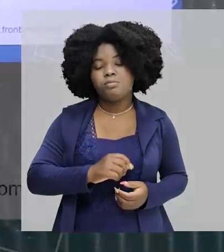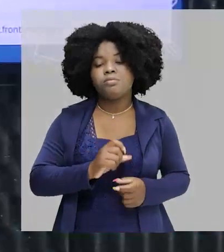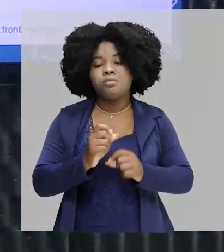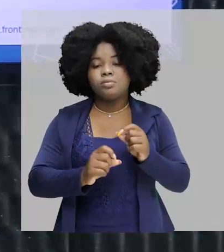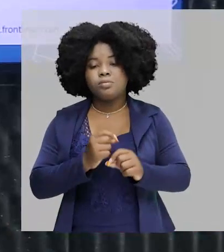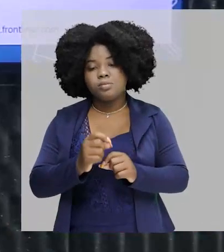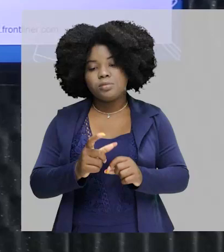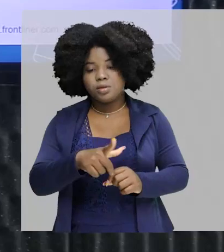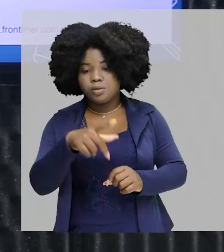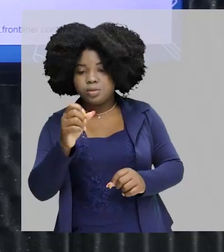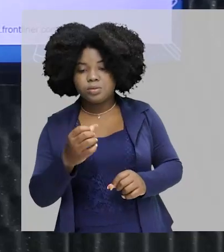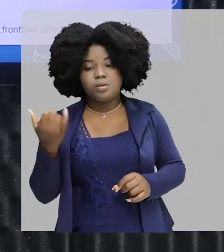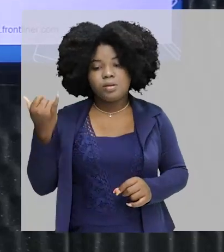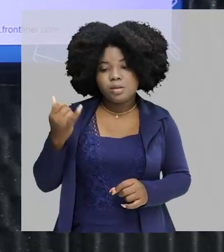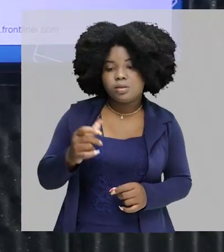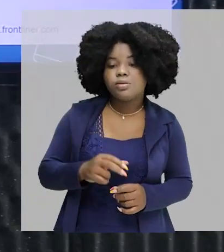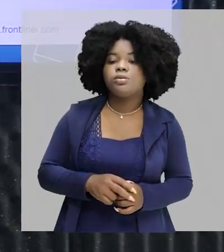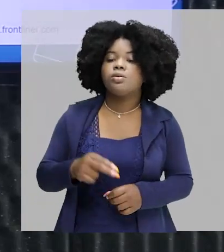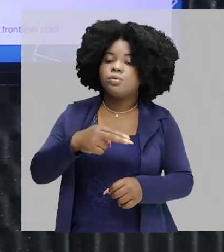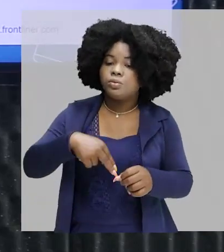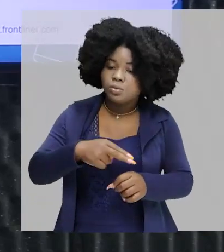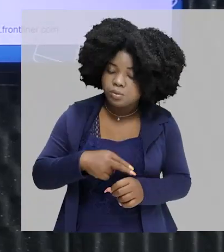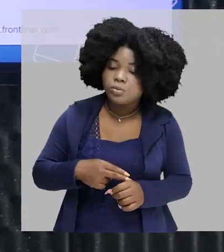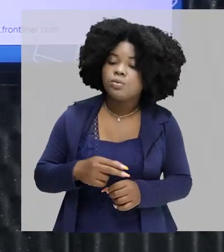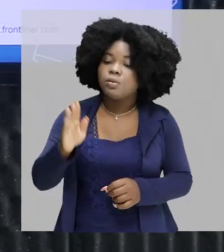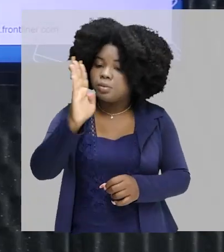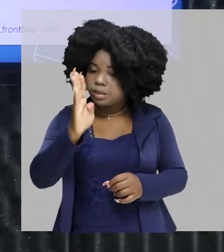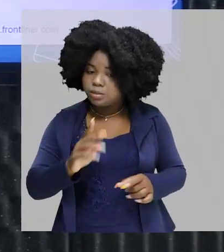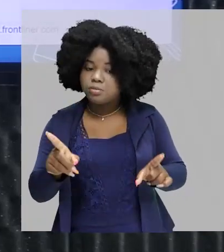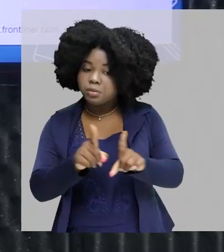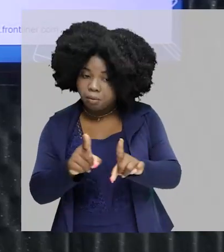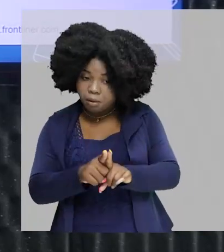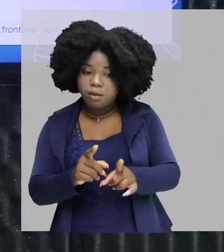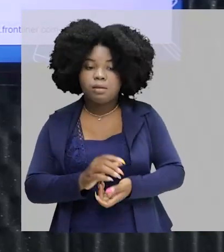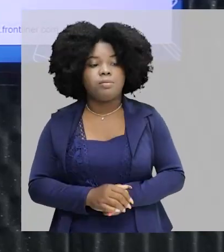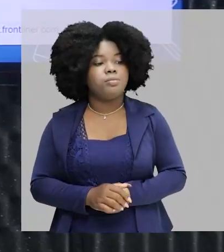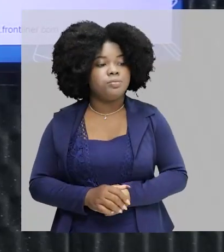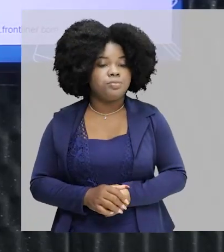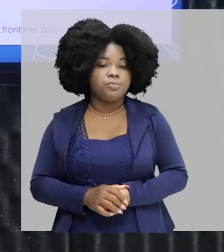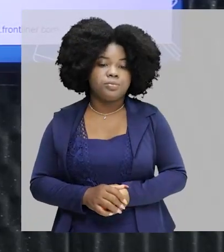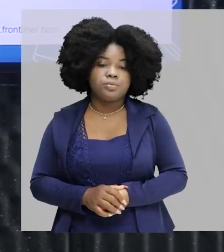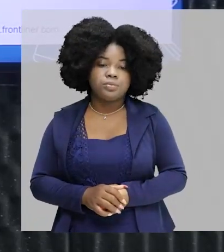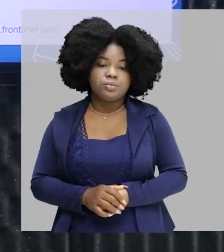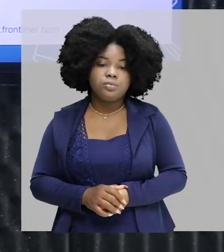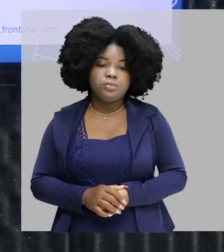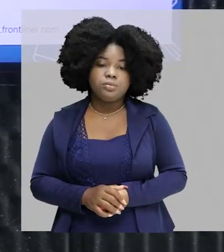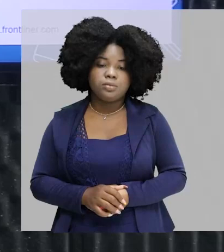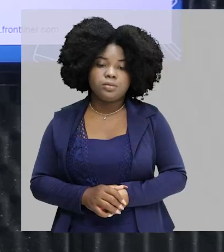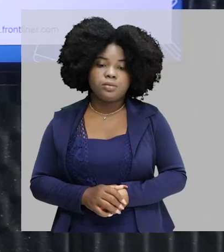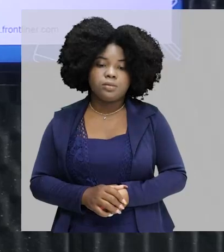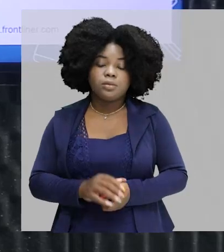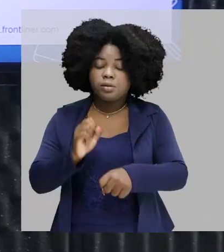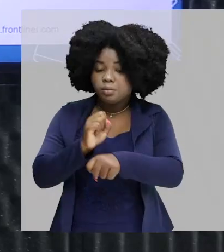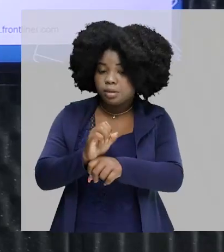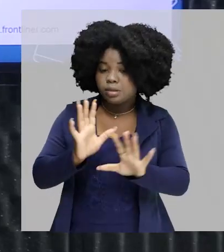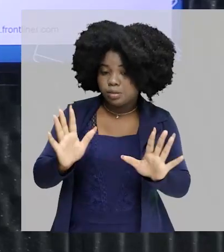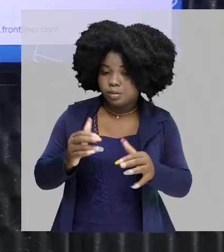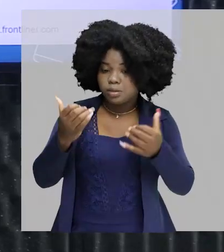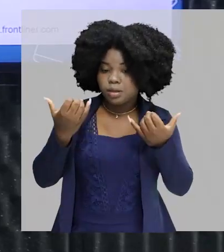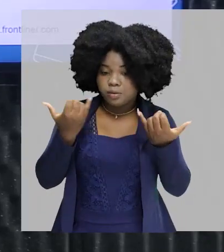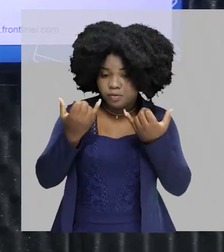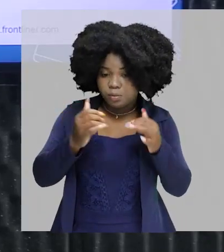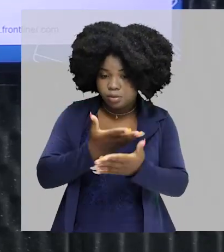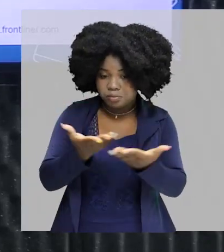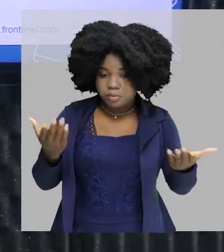energia nuclear, dentre eles o Brasil. Só fazendo aqui rapidinho uma paradinha. A